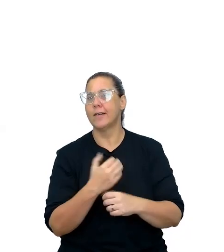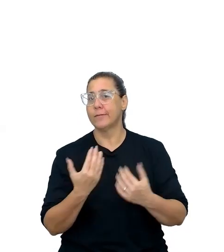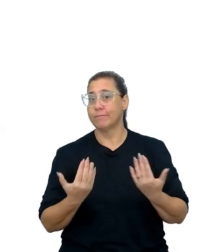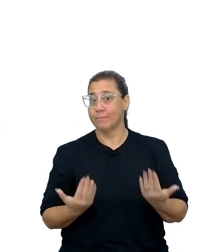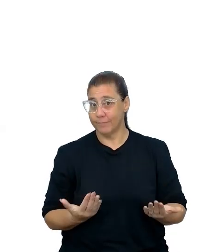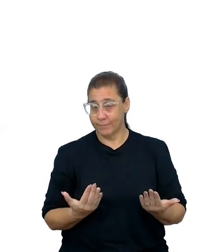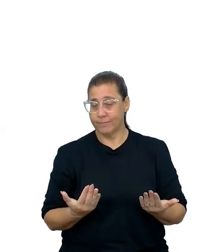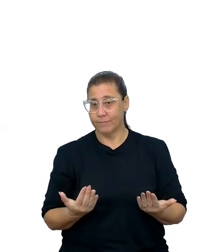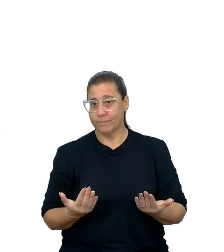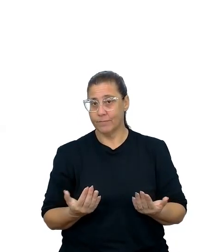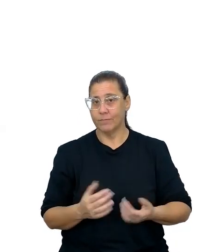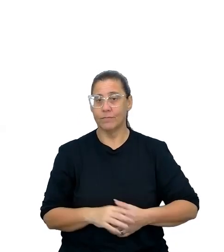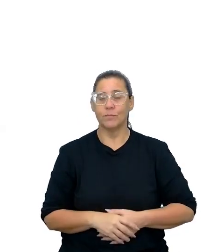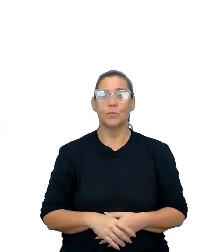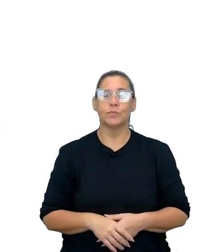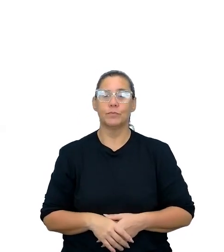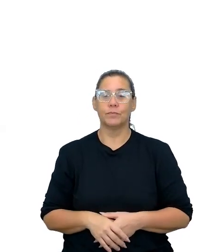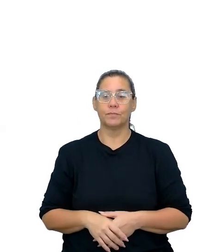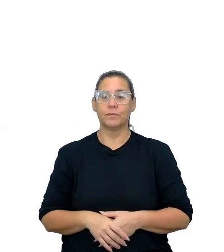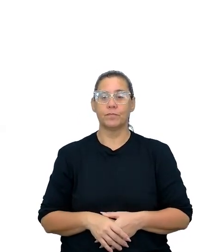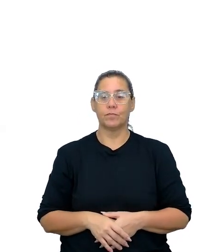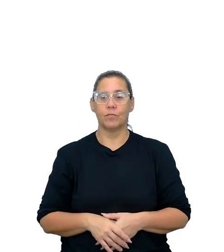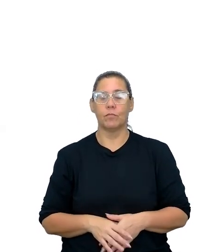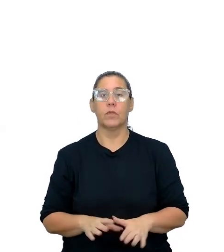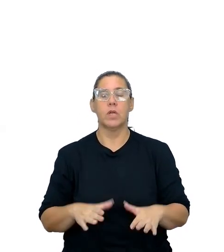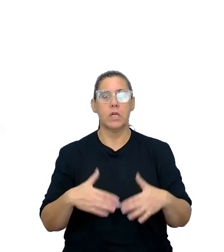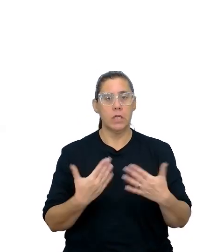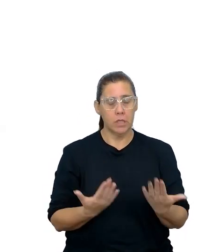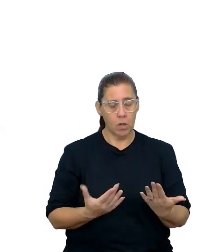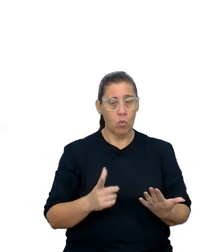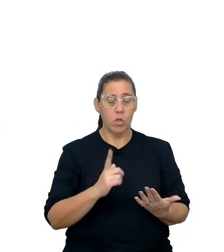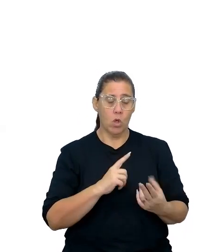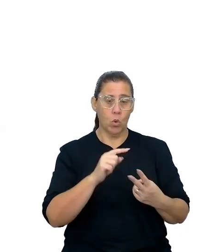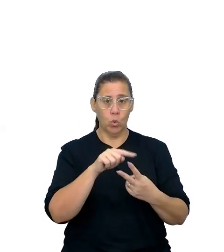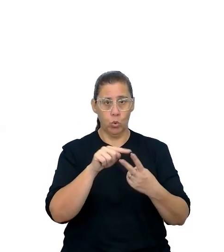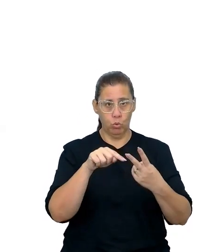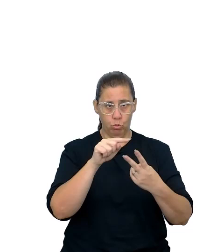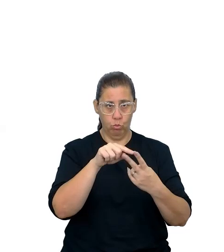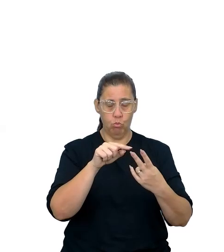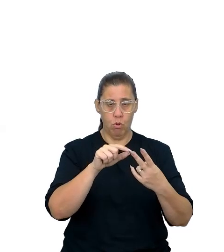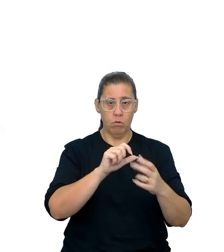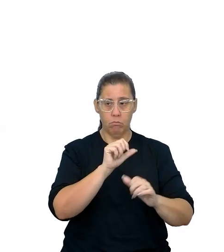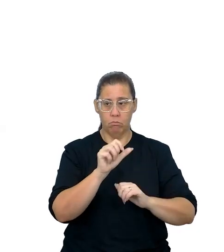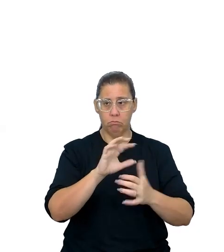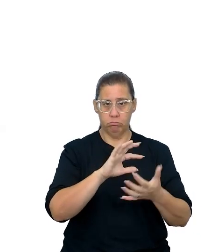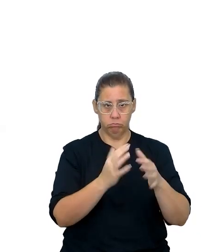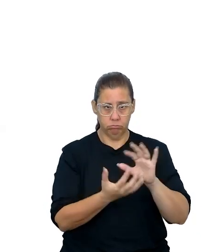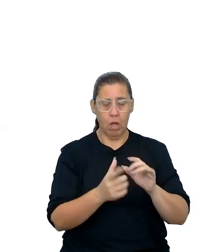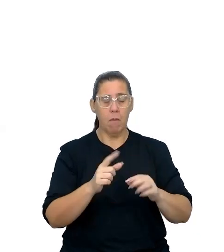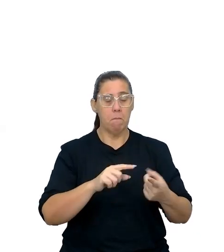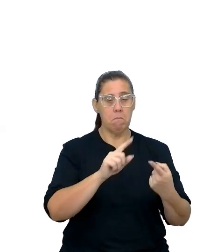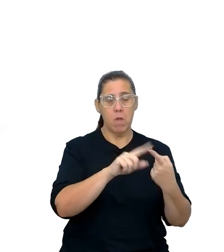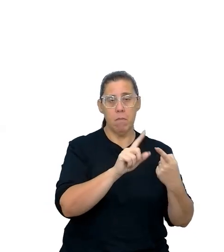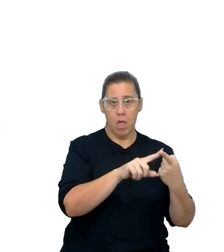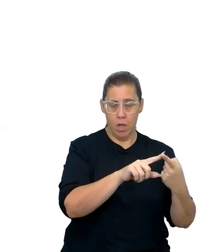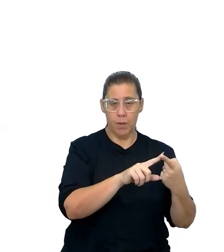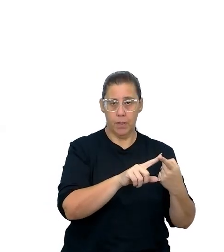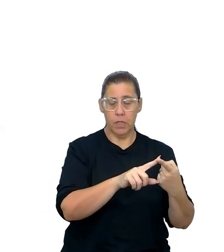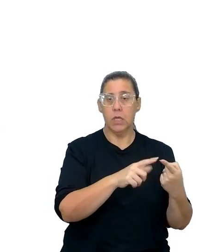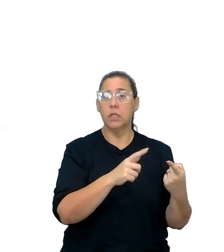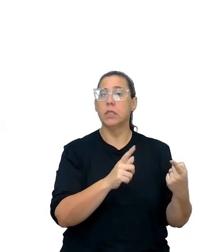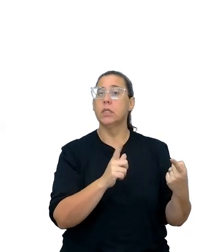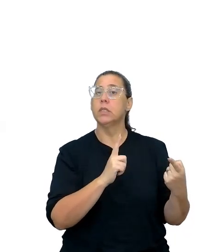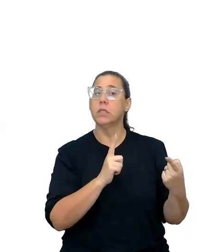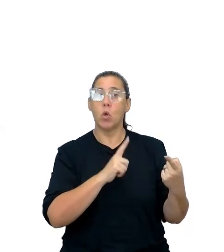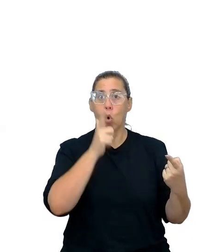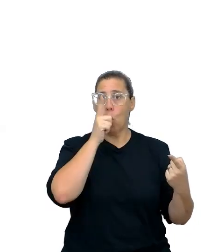ao final da segunda rodada. Então, olha, existe aqui duas transformações. A primeira transformação que